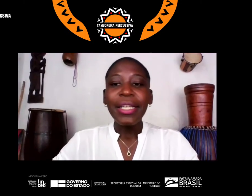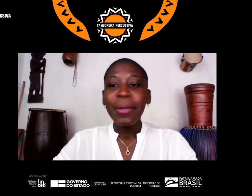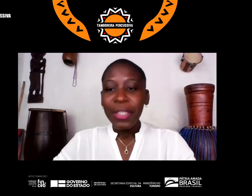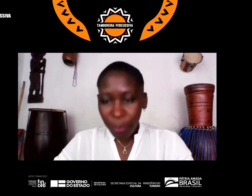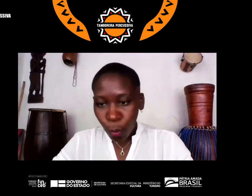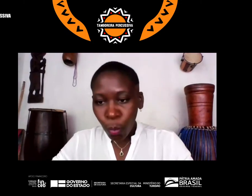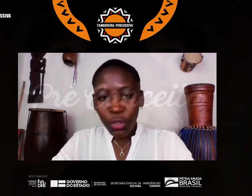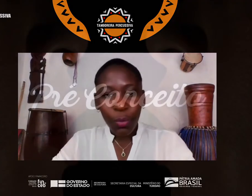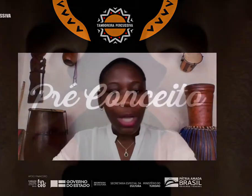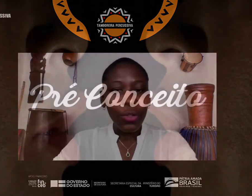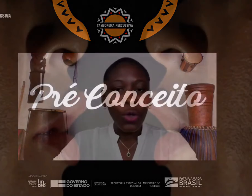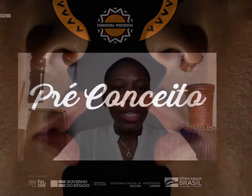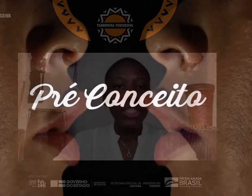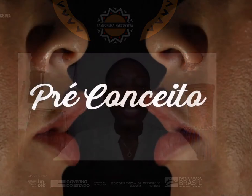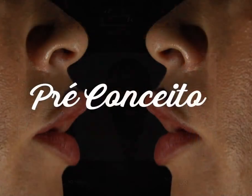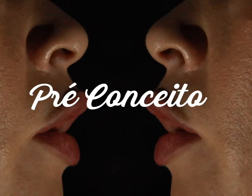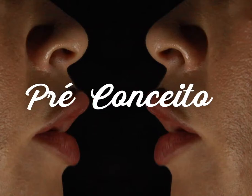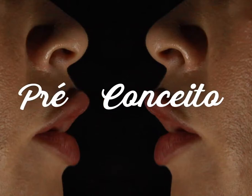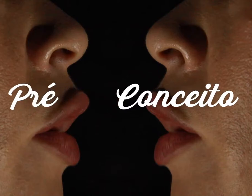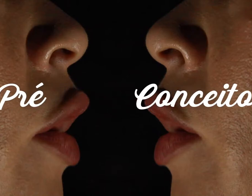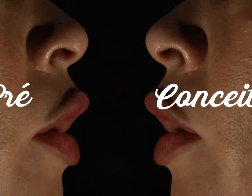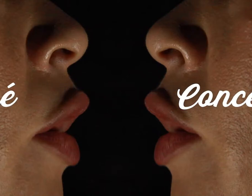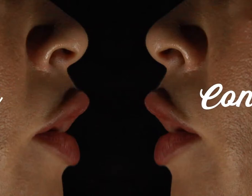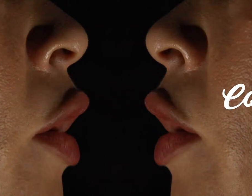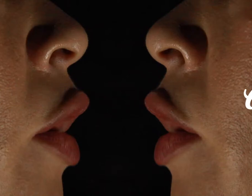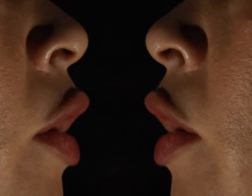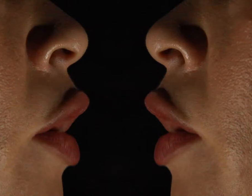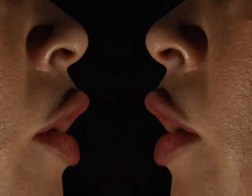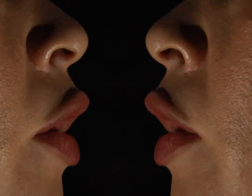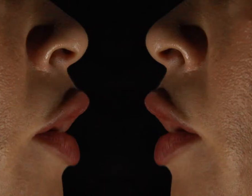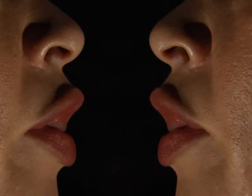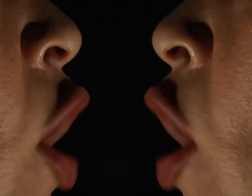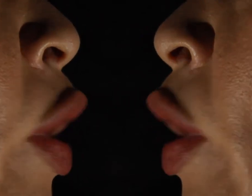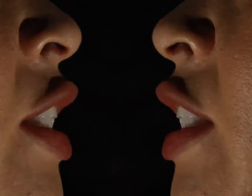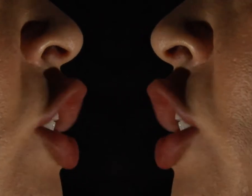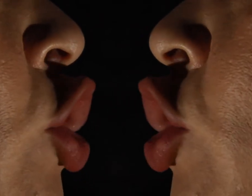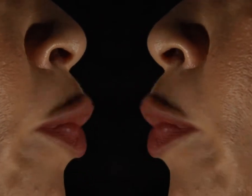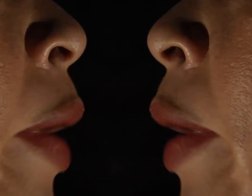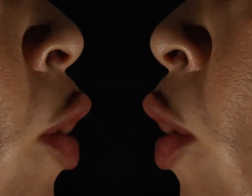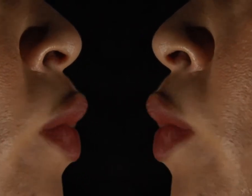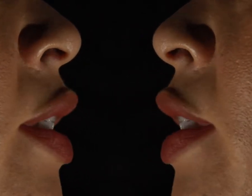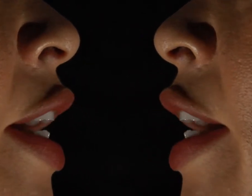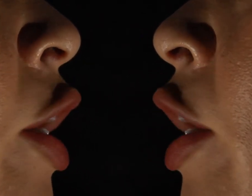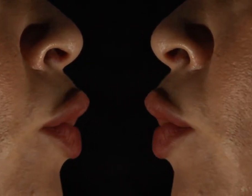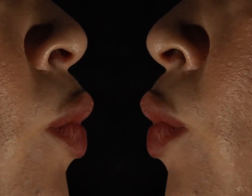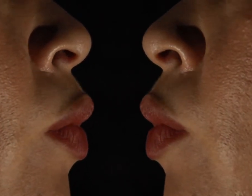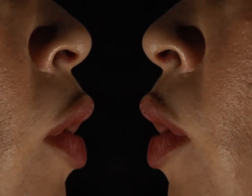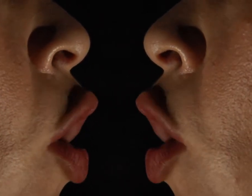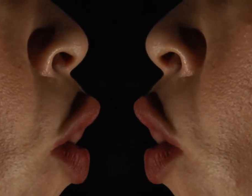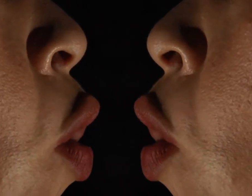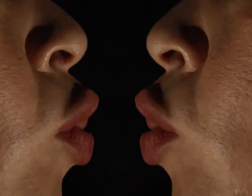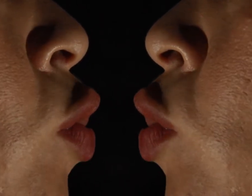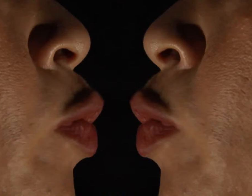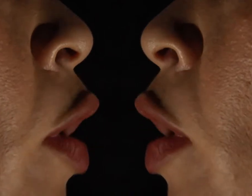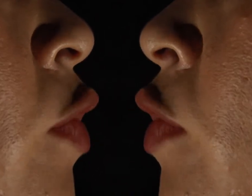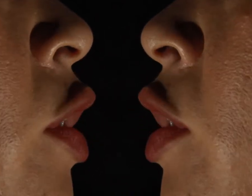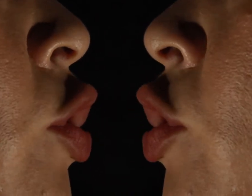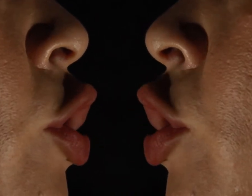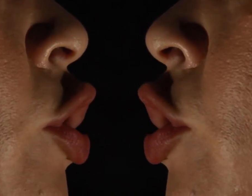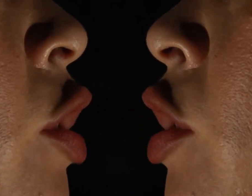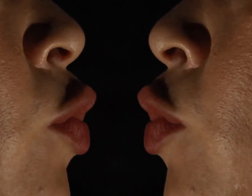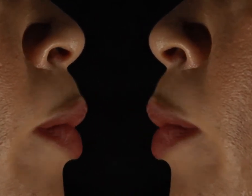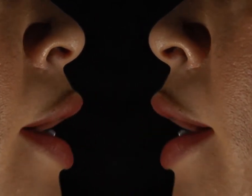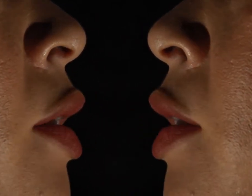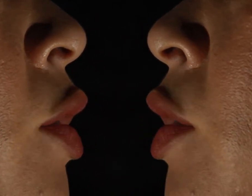Vanderlei. Boa noite a todos e até amanhã. Não existe preconceito contra os